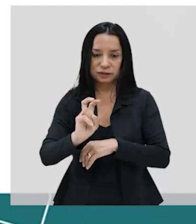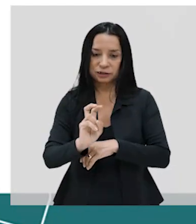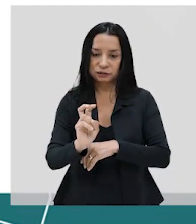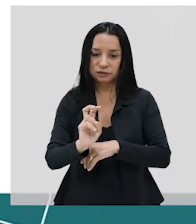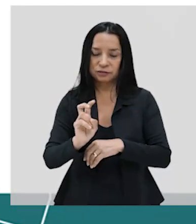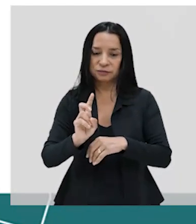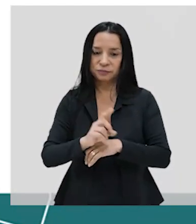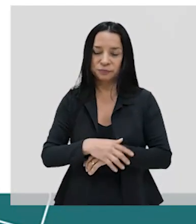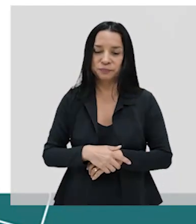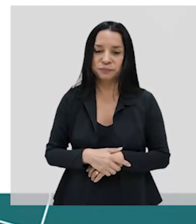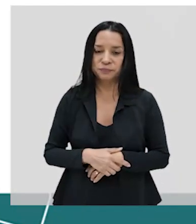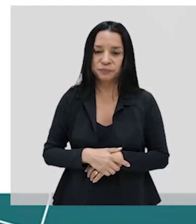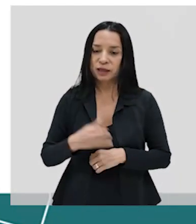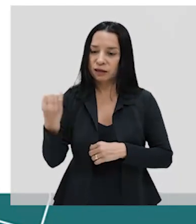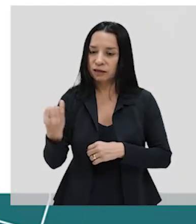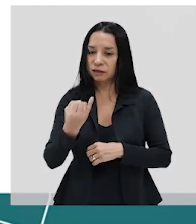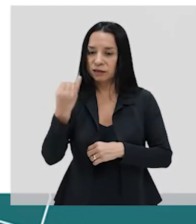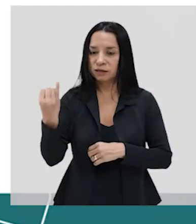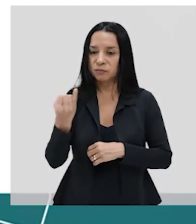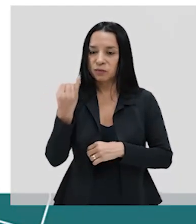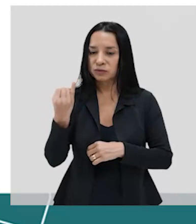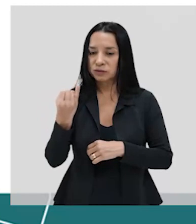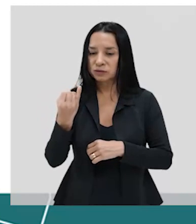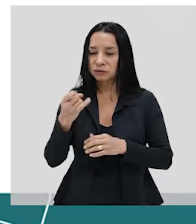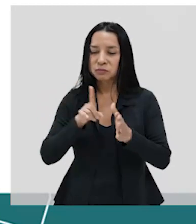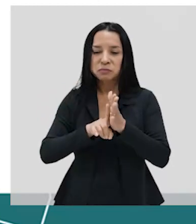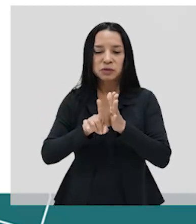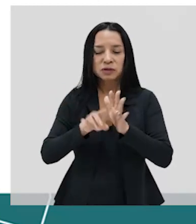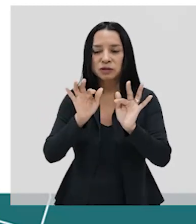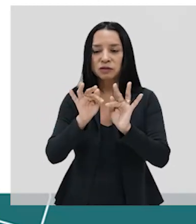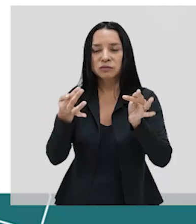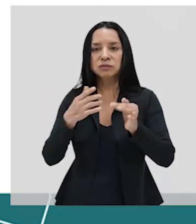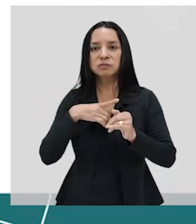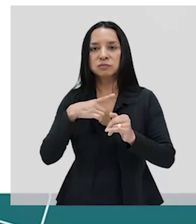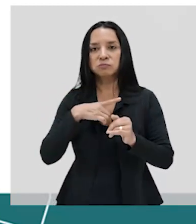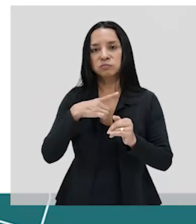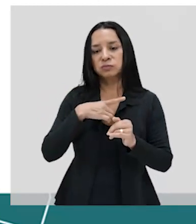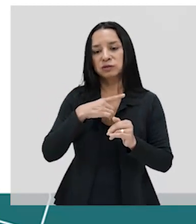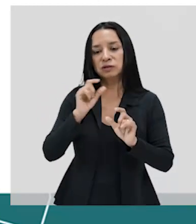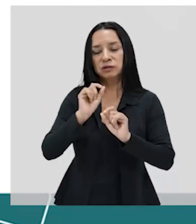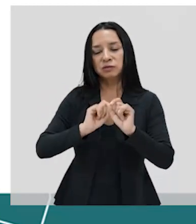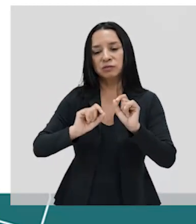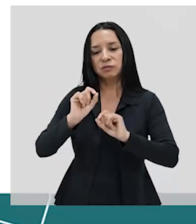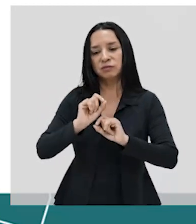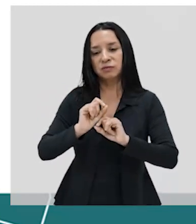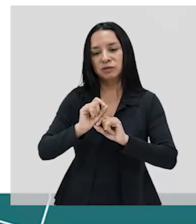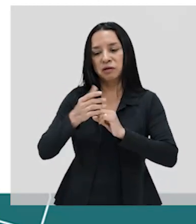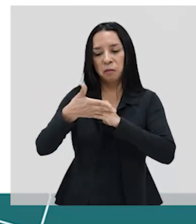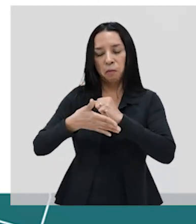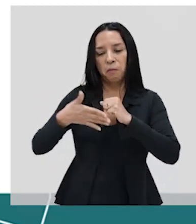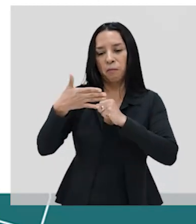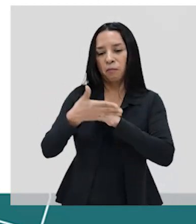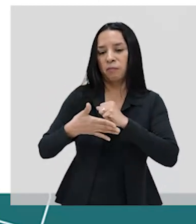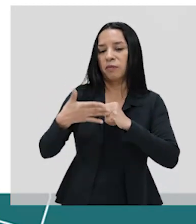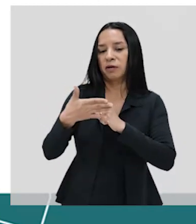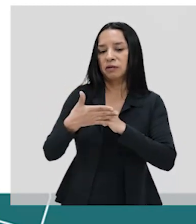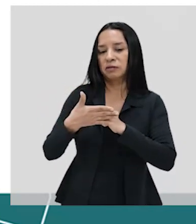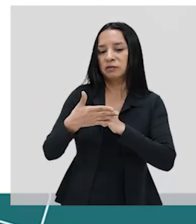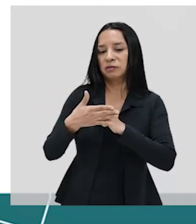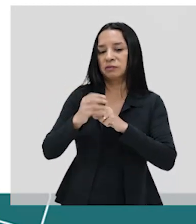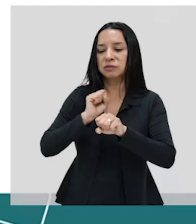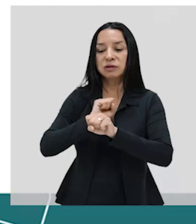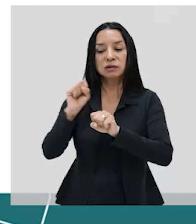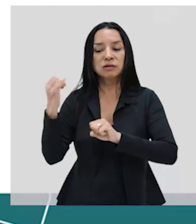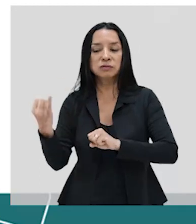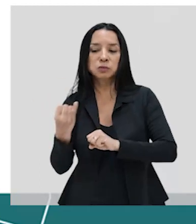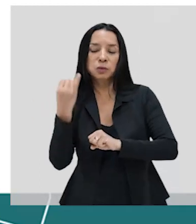quinta questão aqui ela é fundamental para a gente, é uma questão simples, que tem aqui uma intuição básica, mas de grande